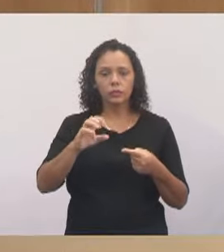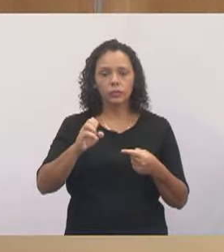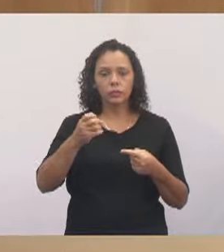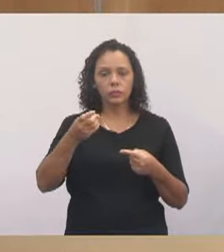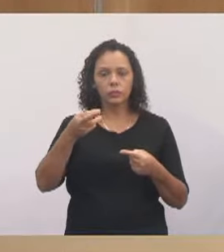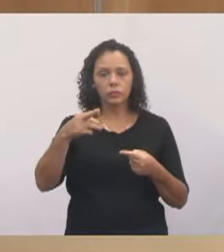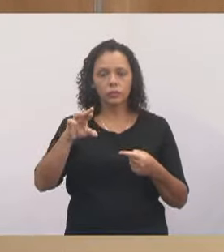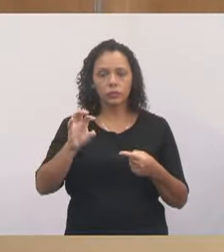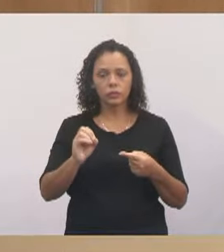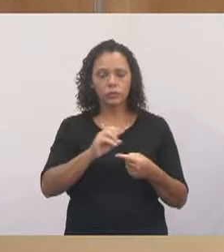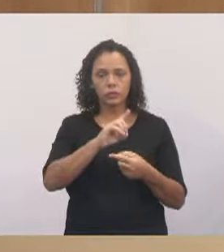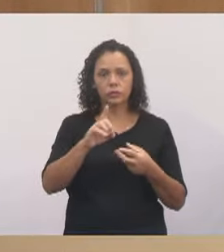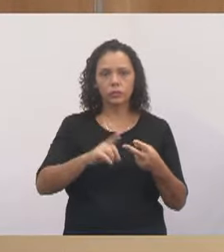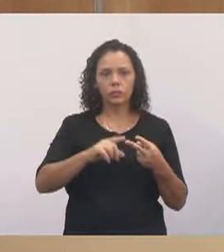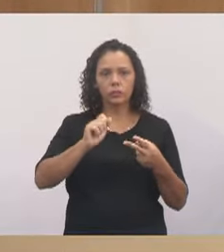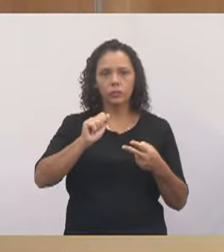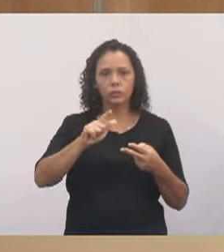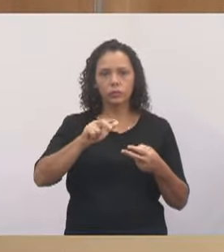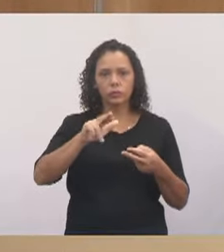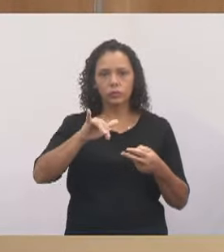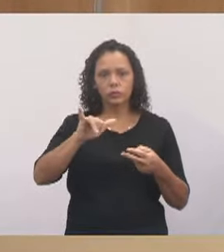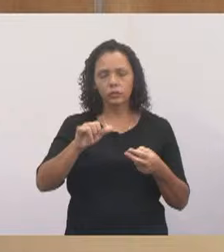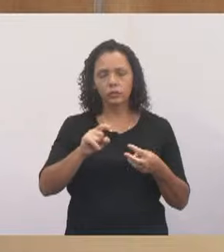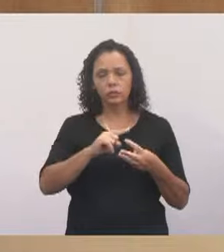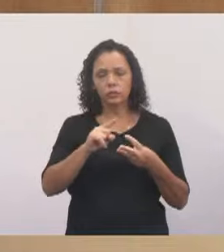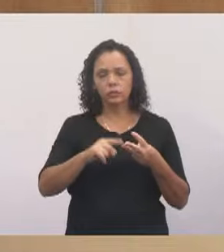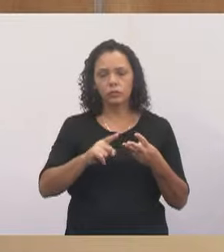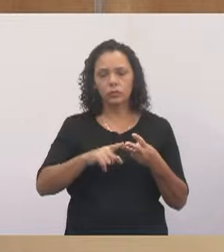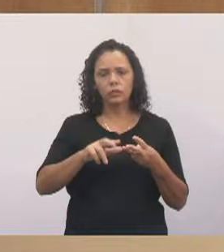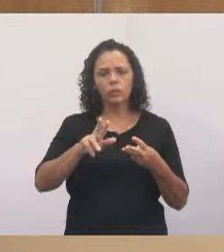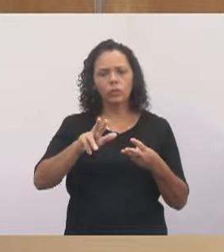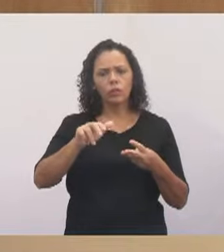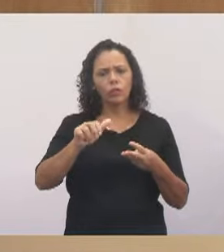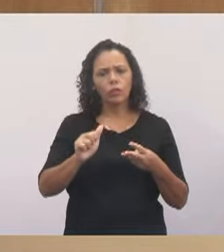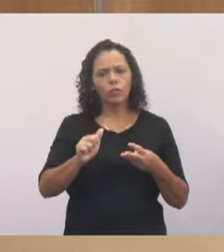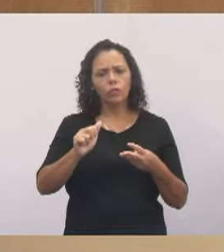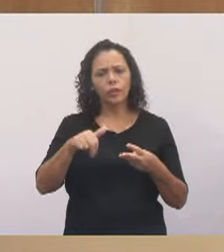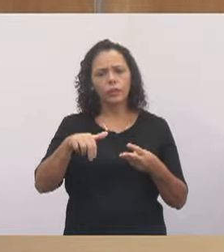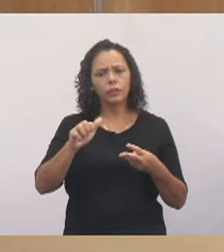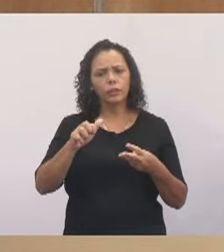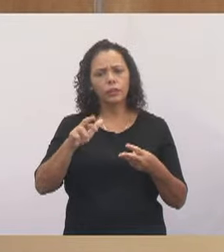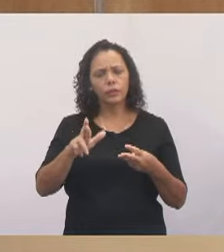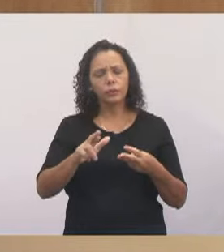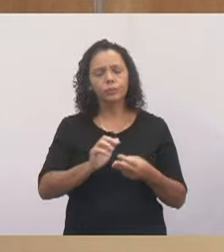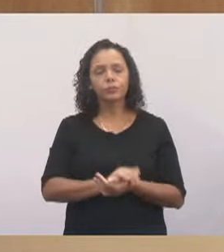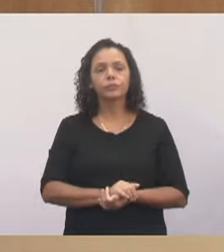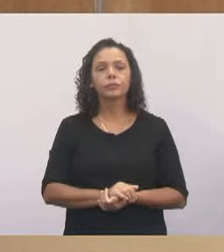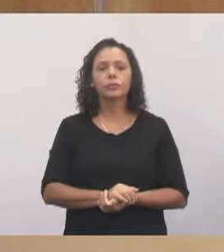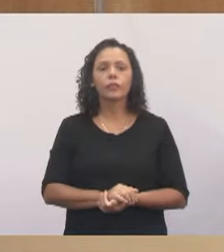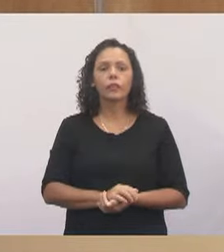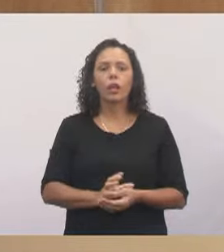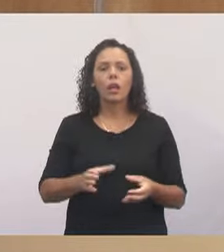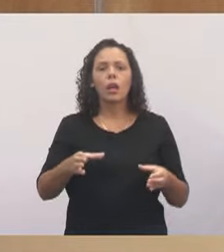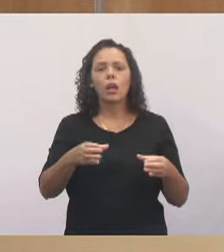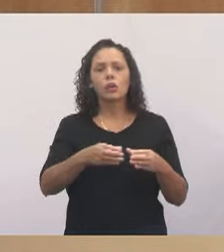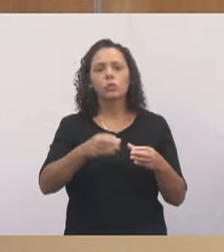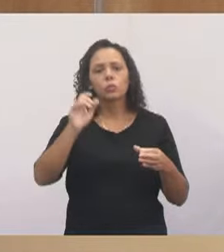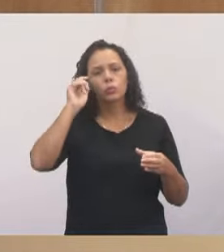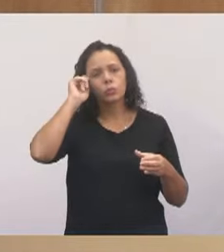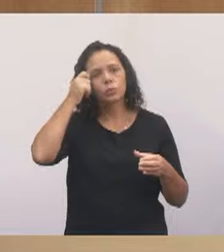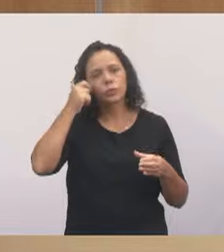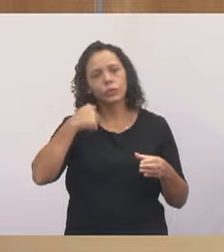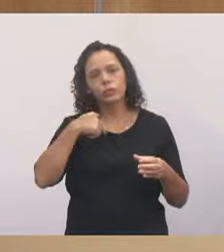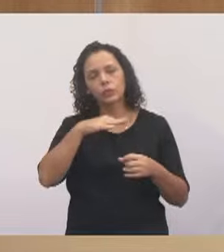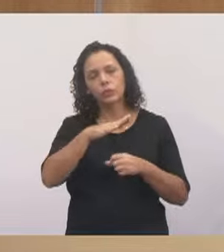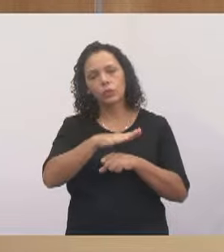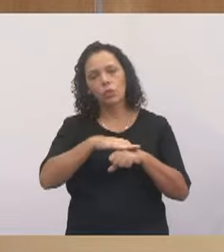Cláudio e o Warner. É, dizer que eu tenho um carinho pelo Ponte Preta, né, ainda que não tenha... Participei do último campeonato ano passado,